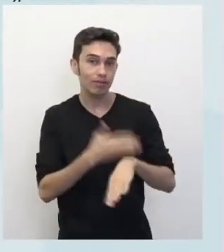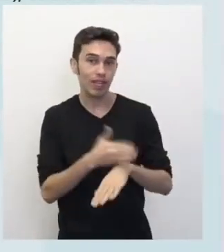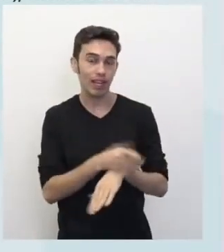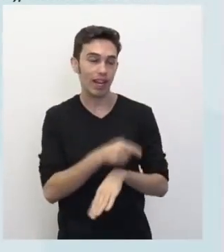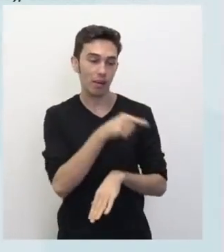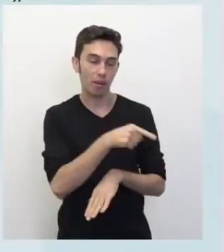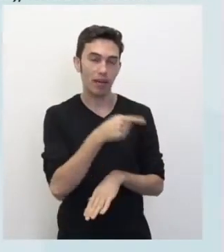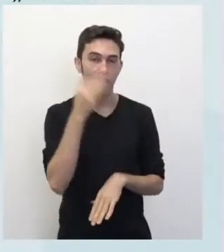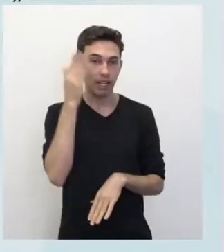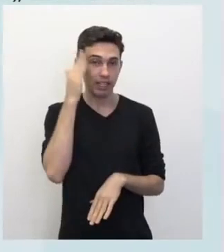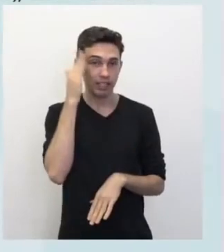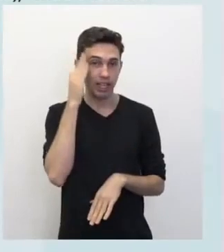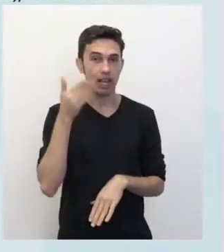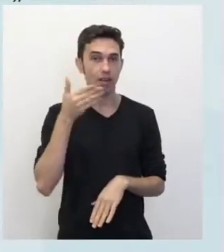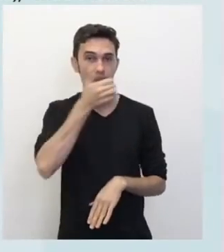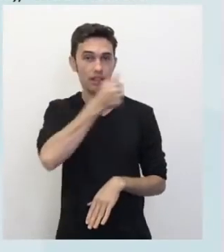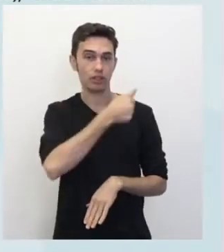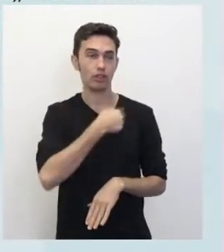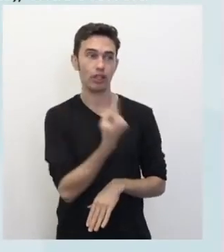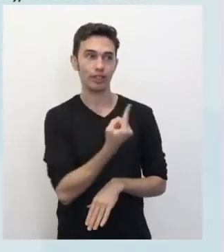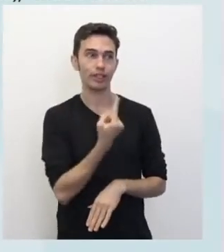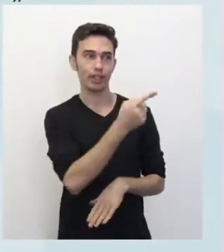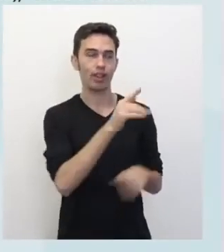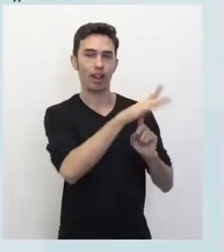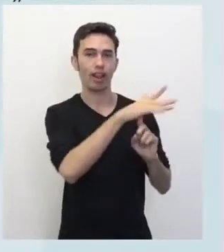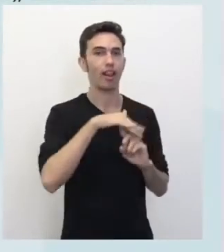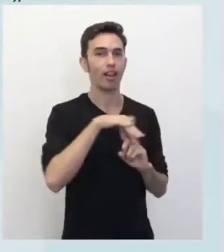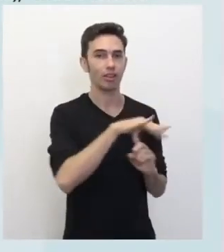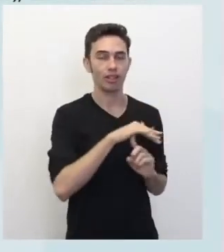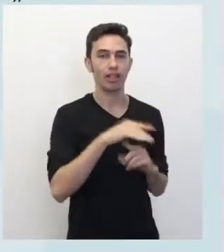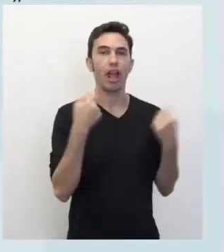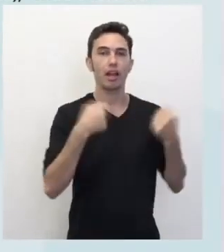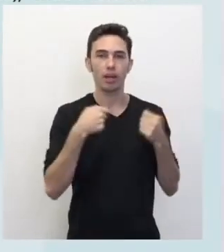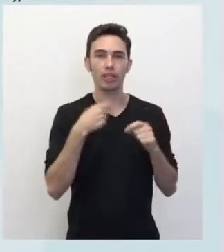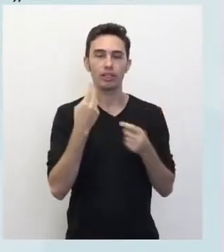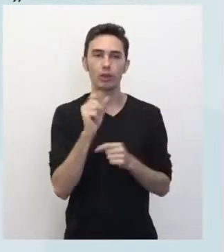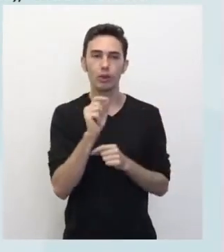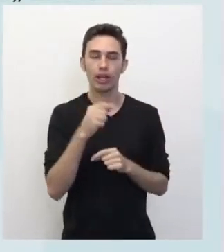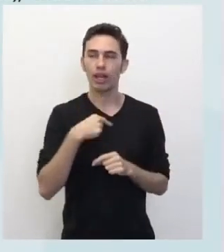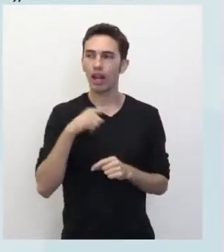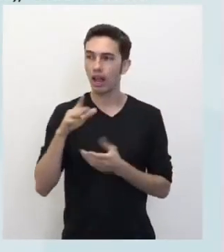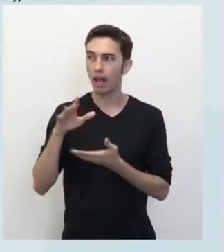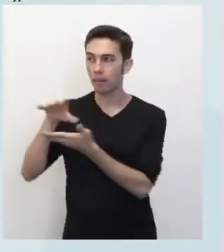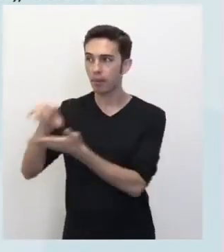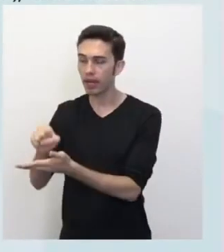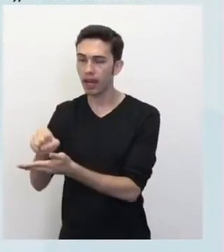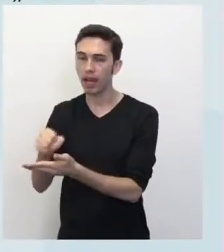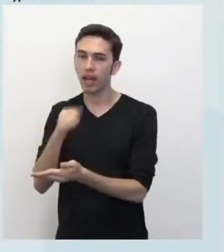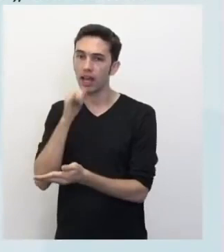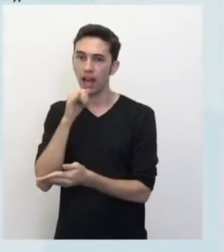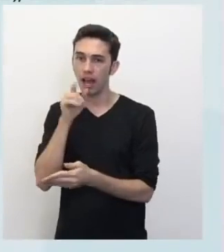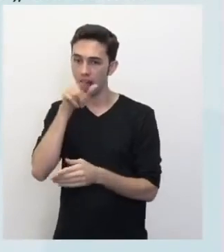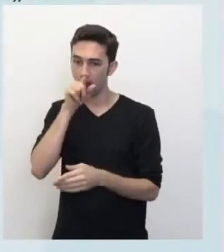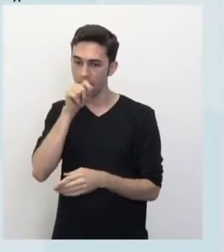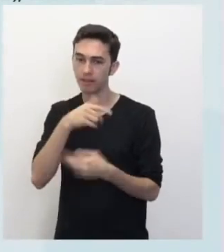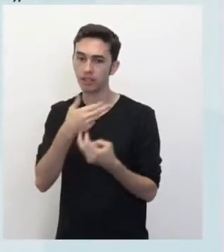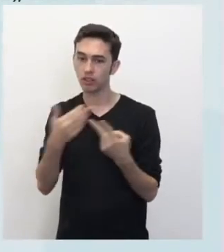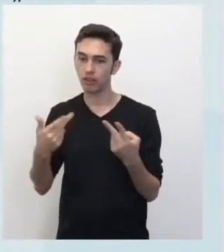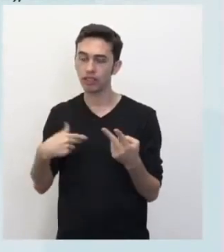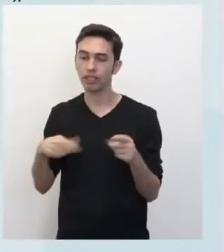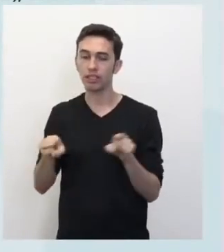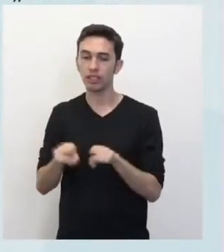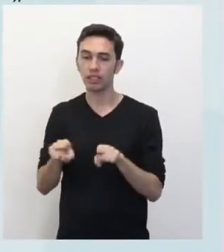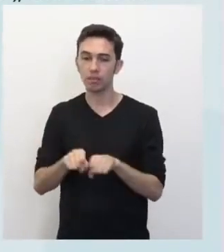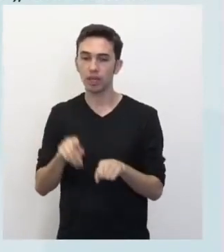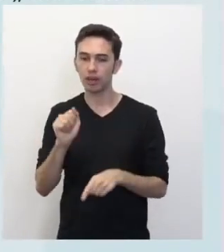ele possa sobreviver sozinho. O processo envolve a captura de aves, maracanã para formar grupos com